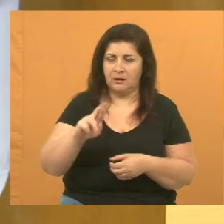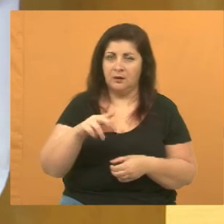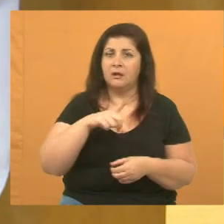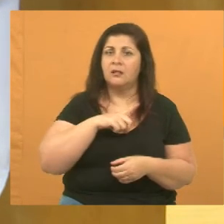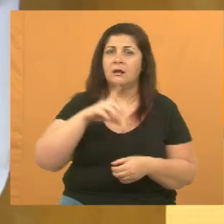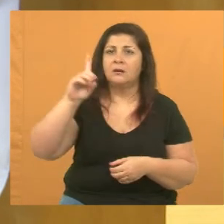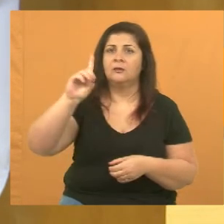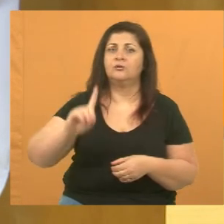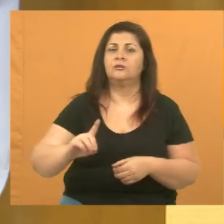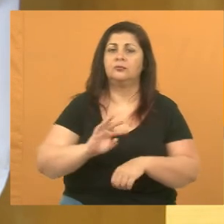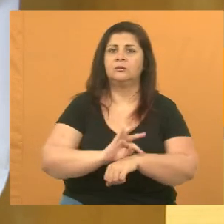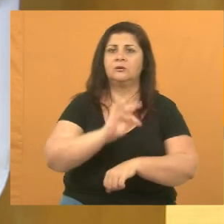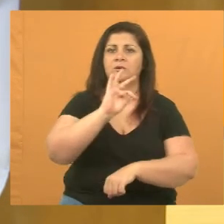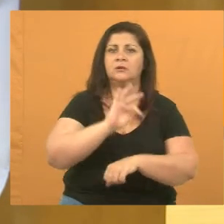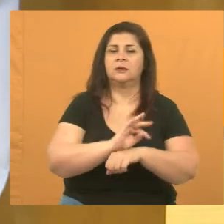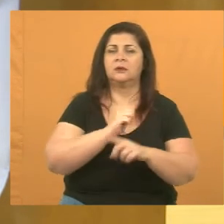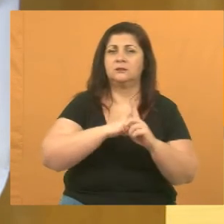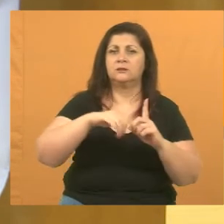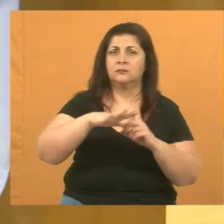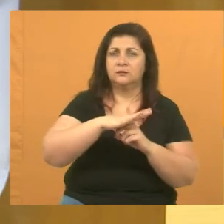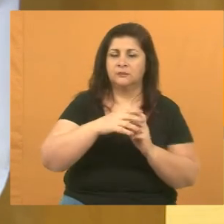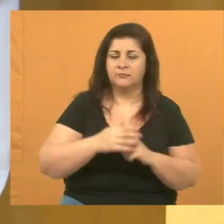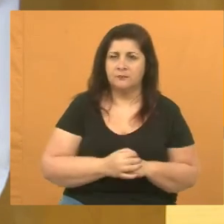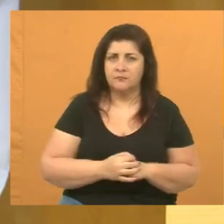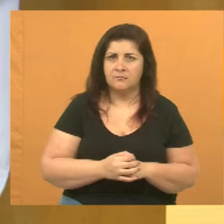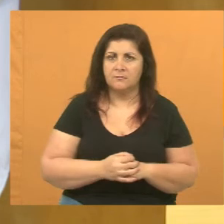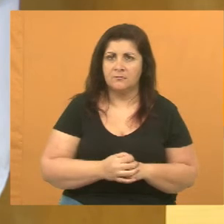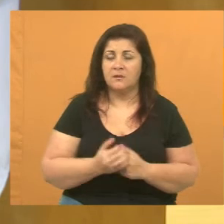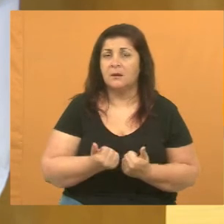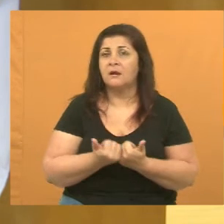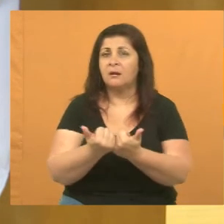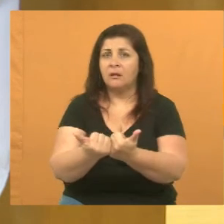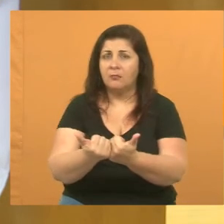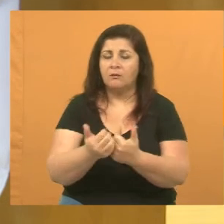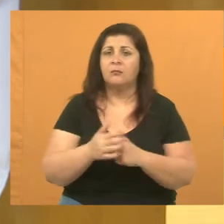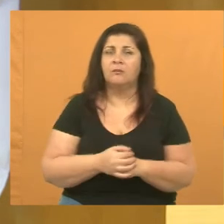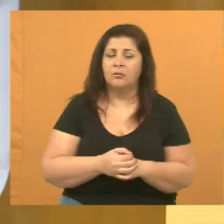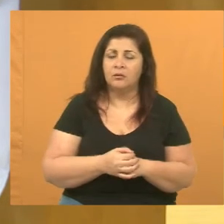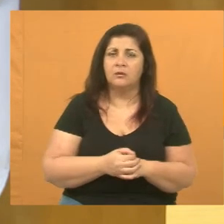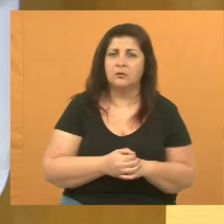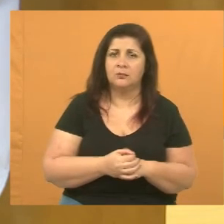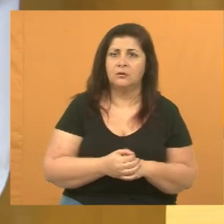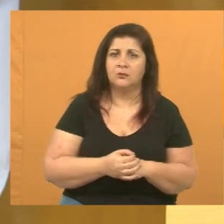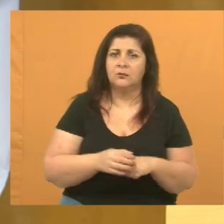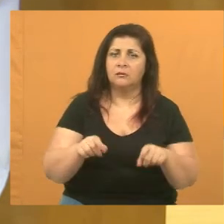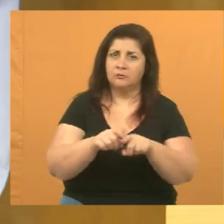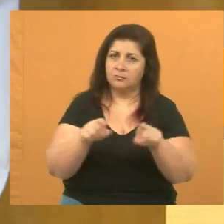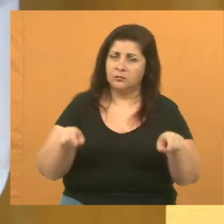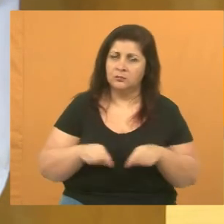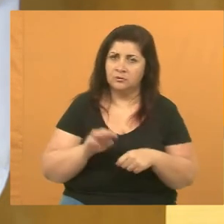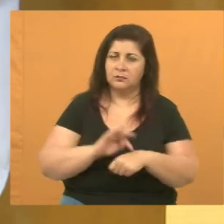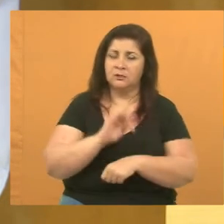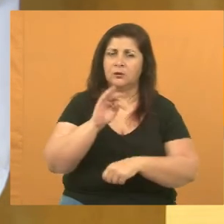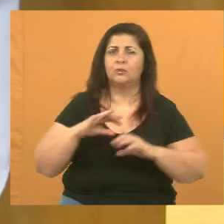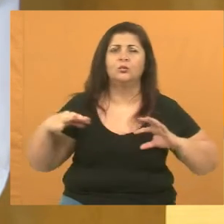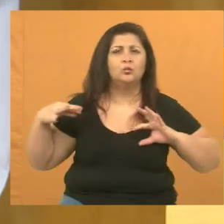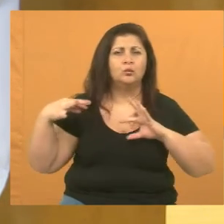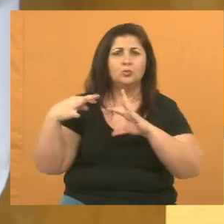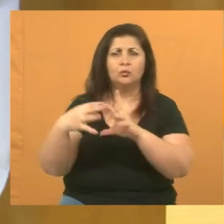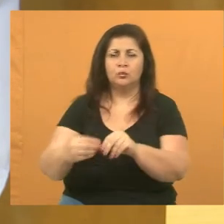técnica social, que ela é o apoio para o escritório técnico. E toda a demanda que